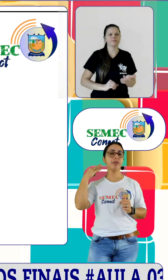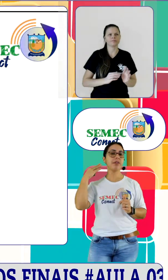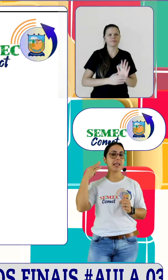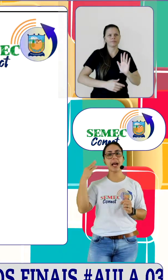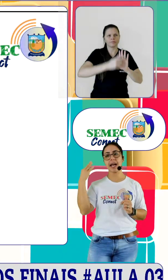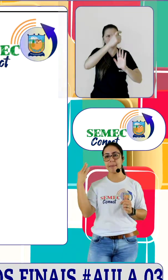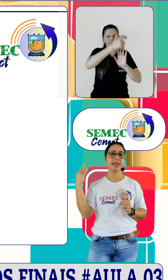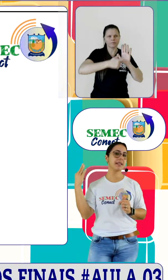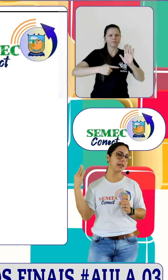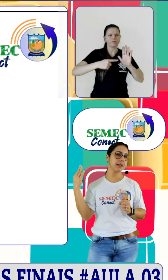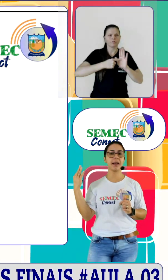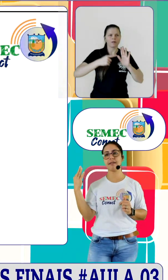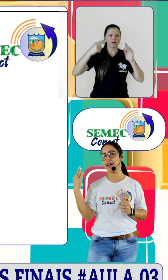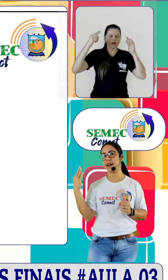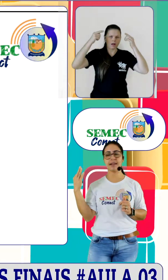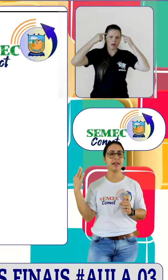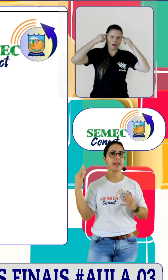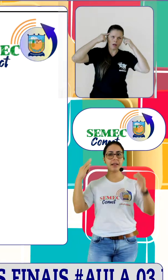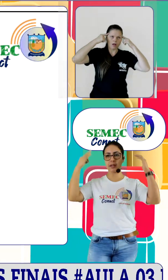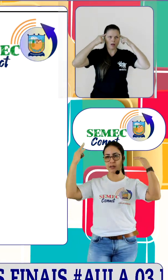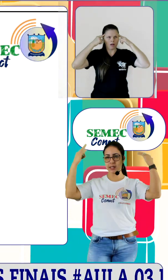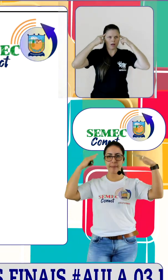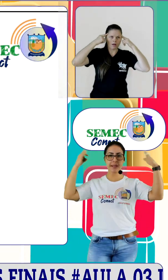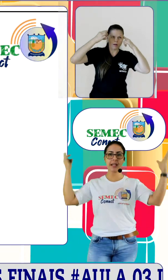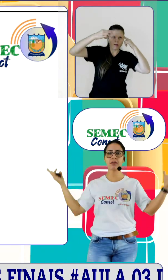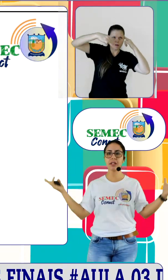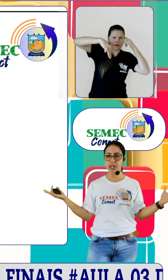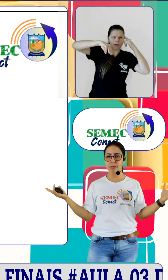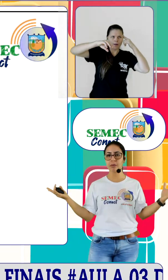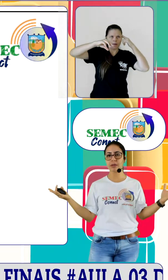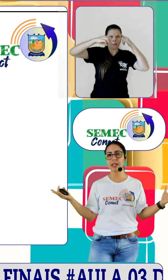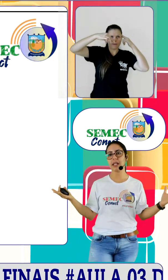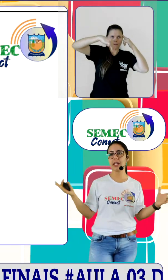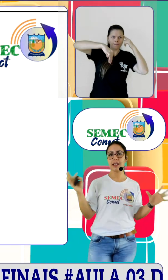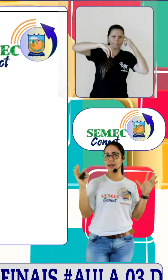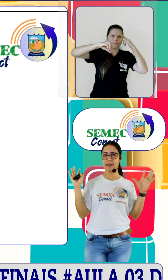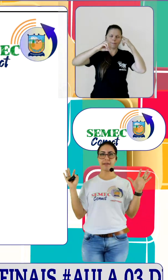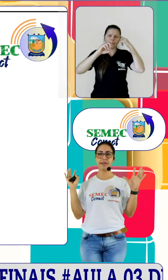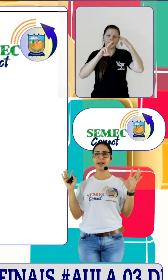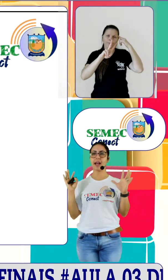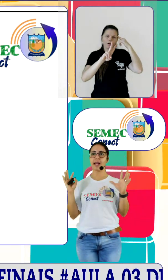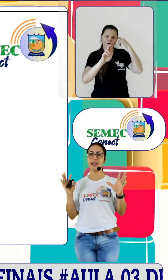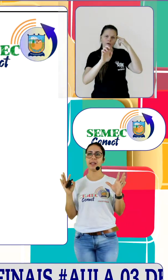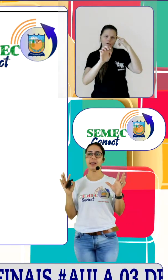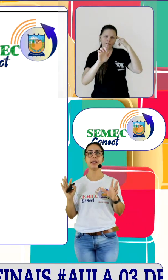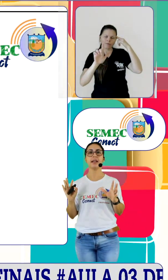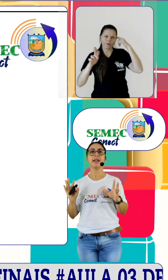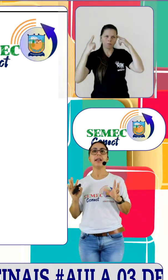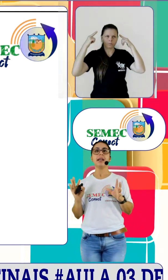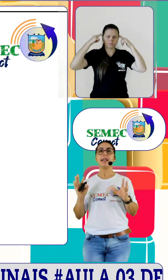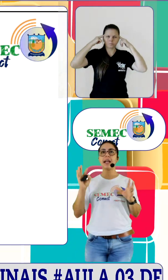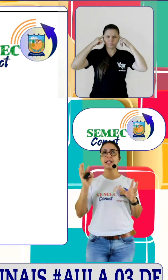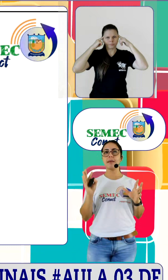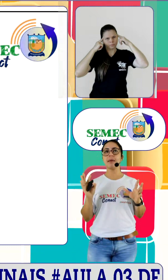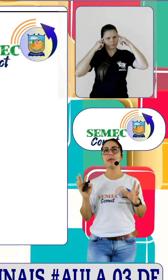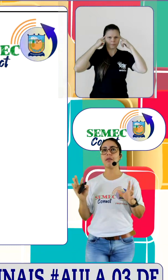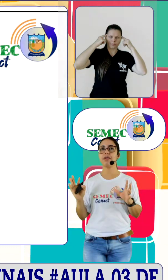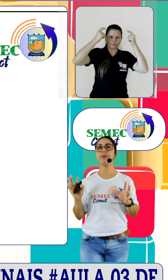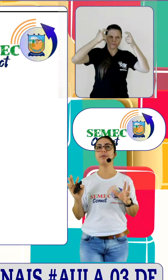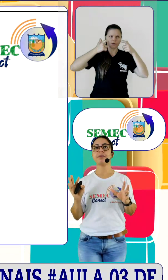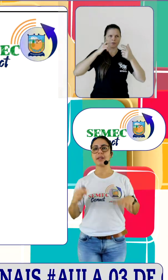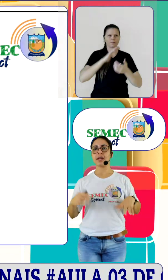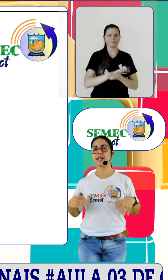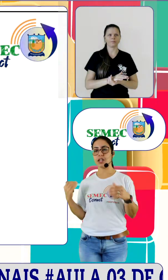imóvel, né, que é a cabeça, que ela vai, né, a nossa cabeça ela não se desmonta, né? Ela vai ficar ali. Tem a